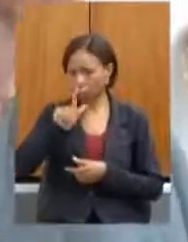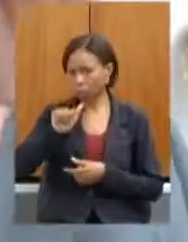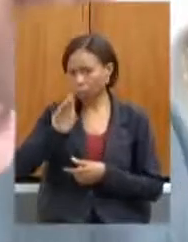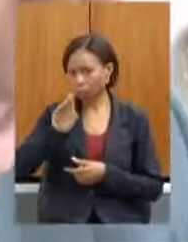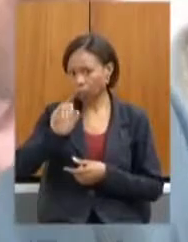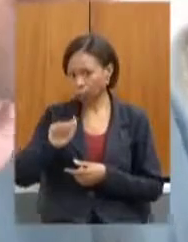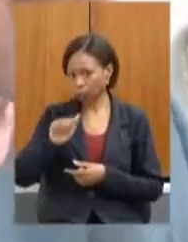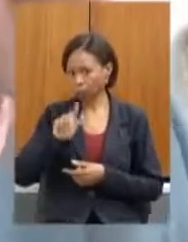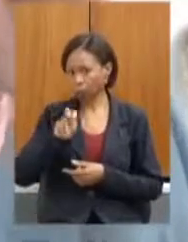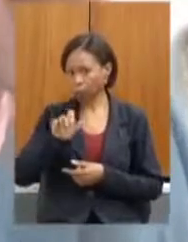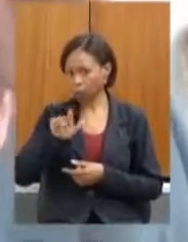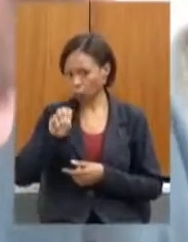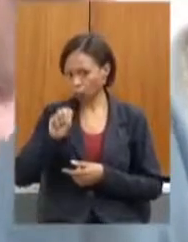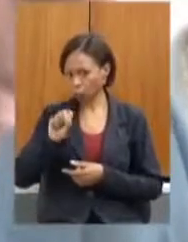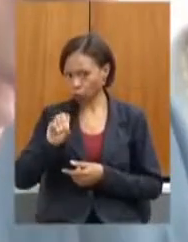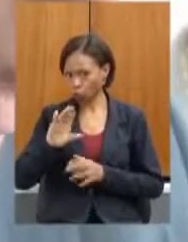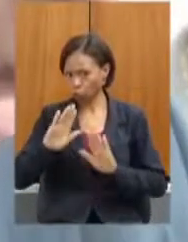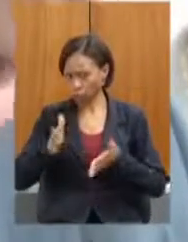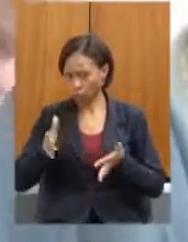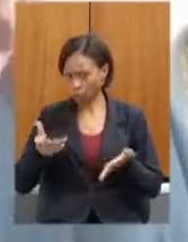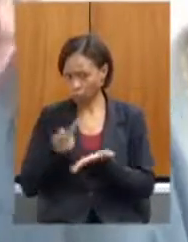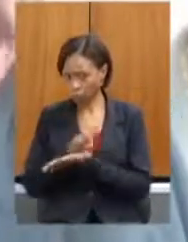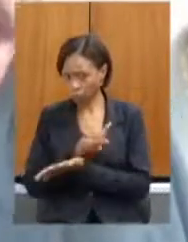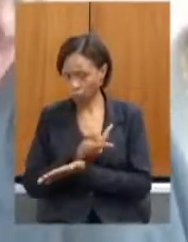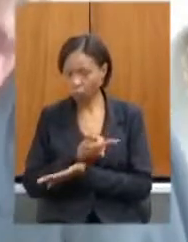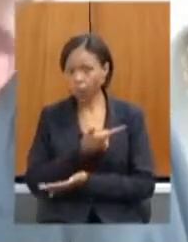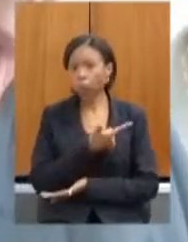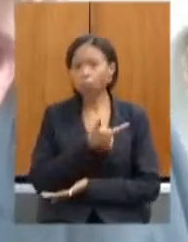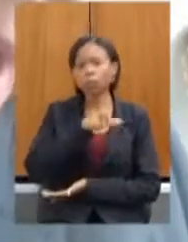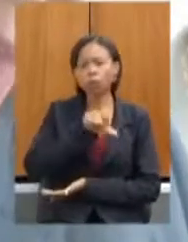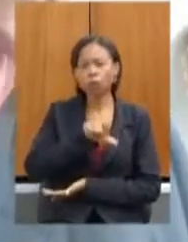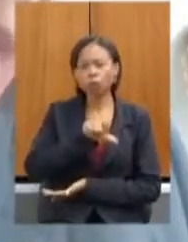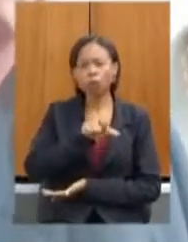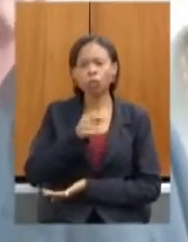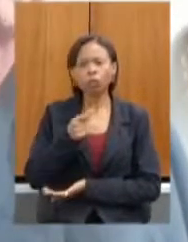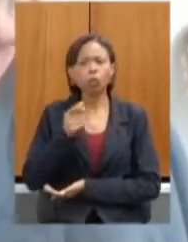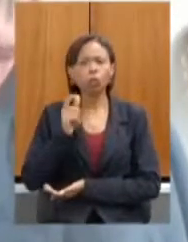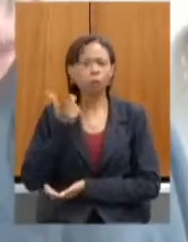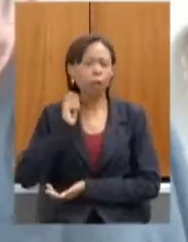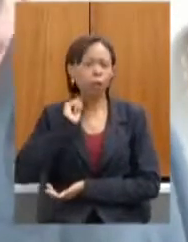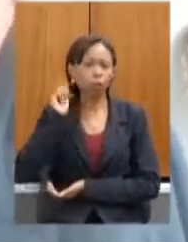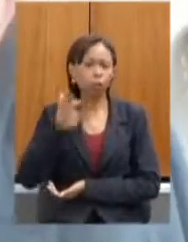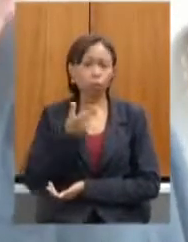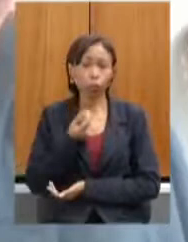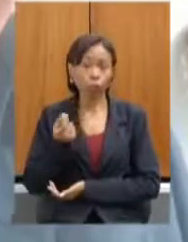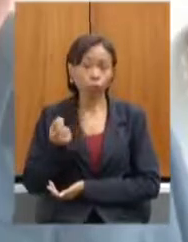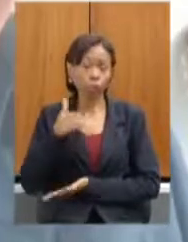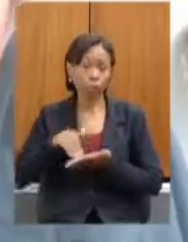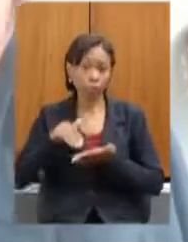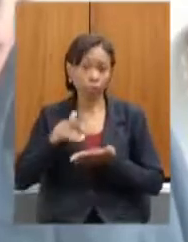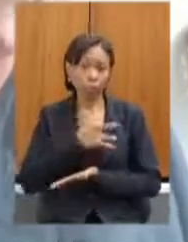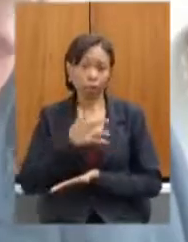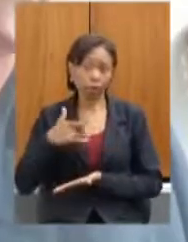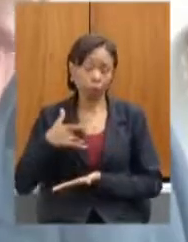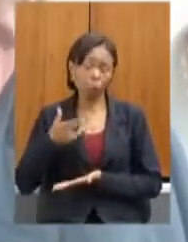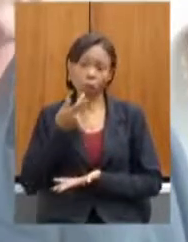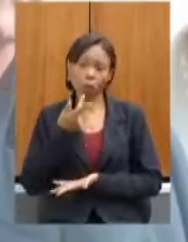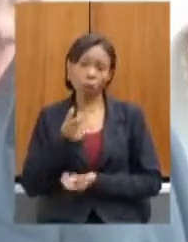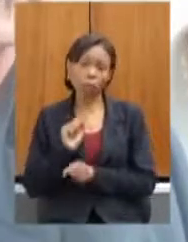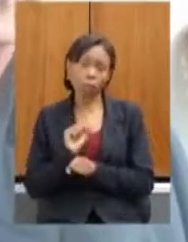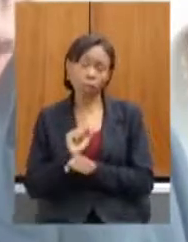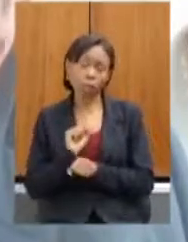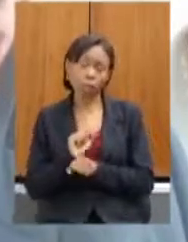realizado em 29 do quarto 2020 a secretaria de saúde informou que aguardava definição da